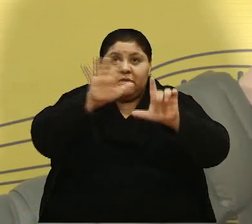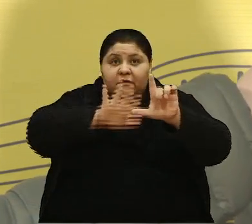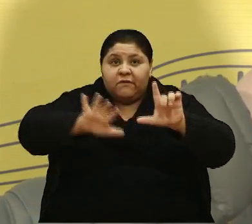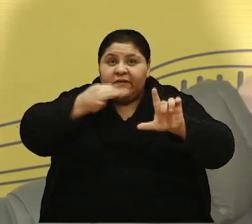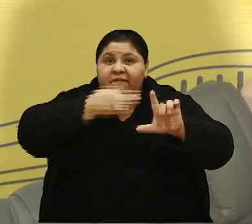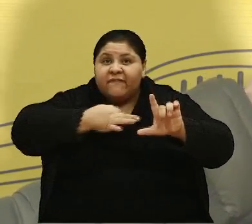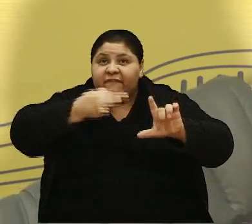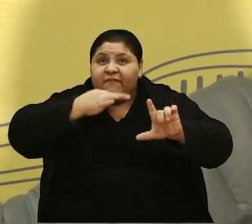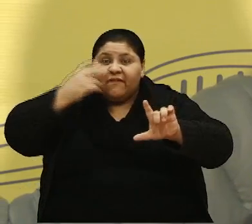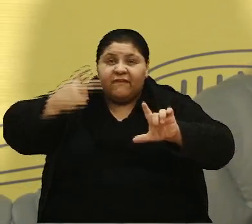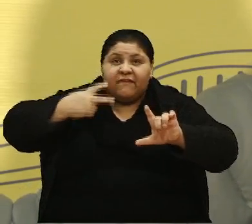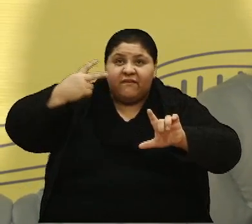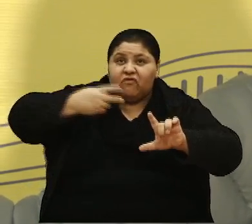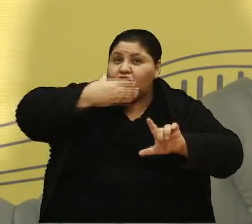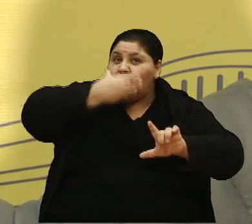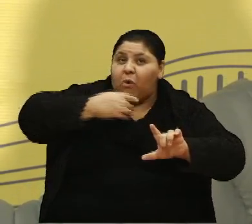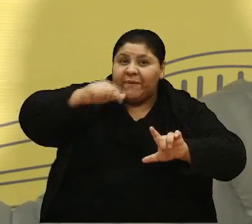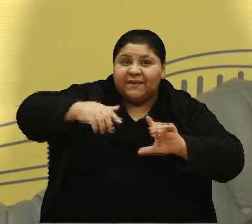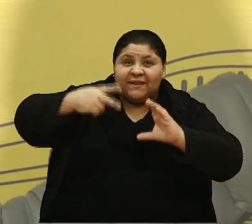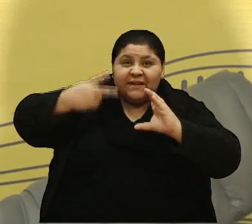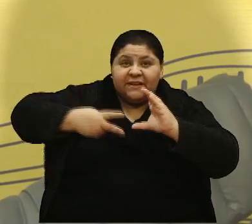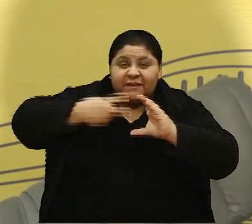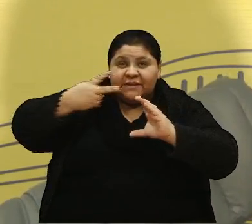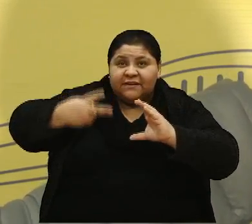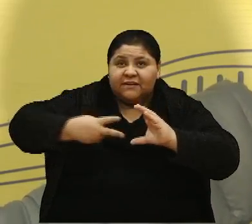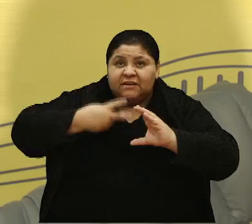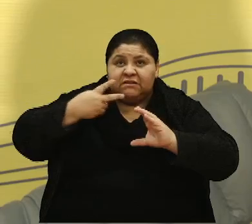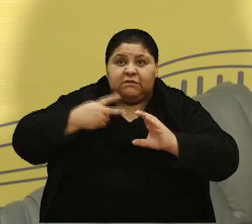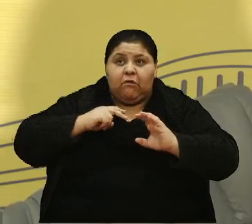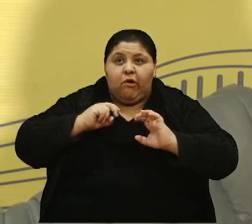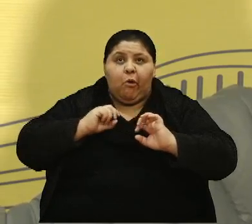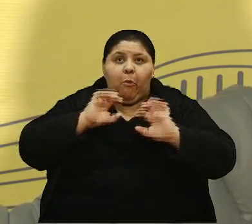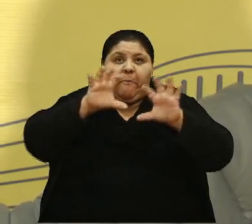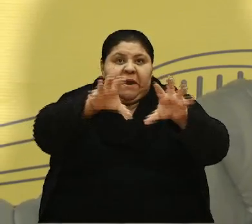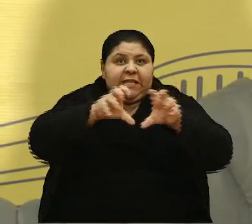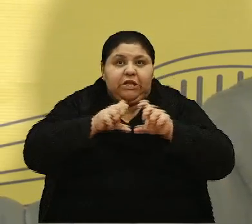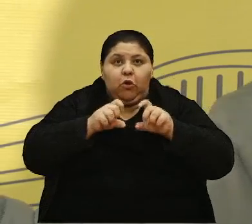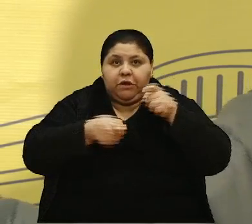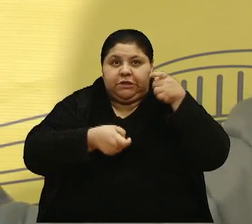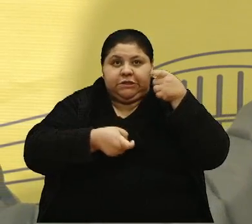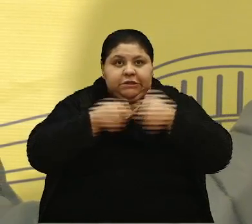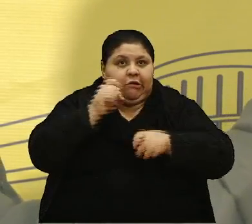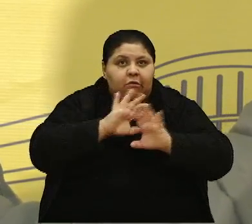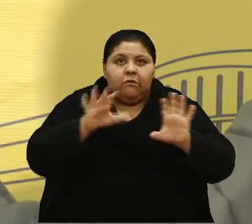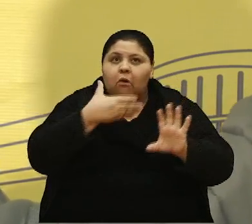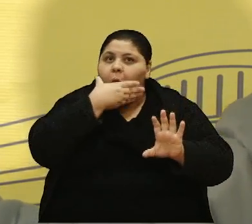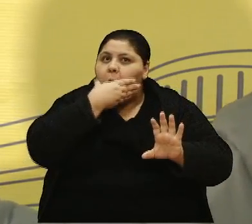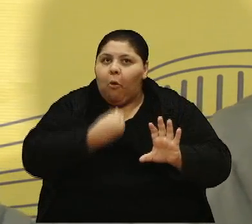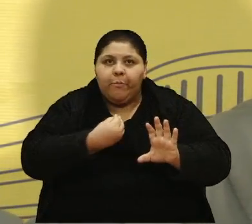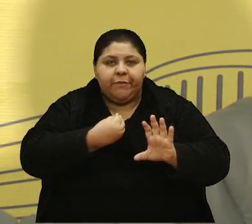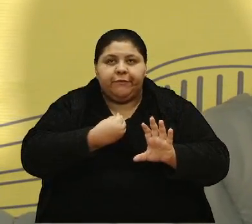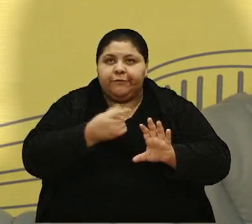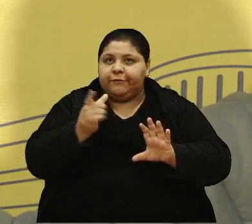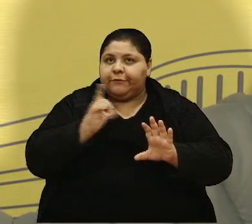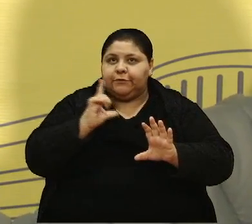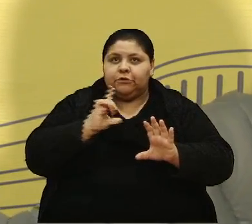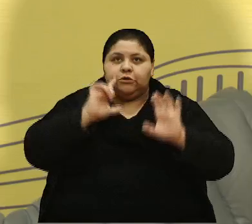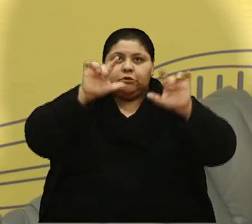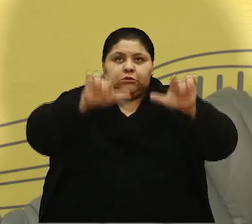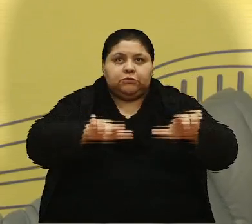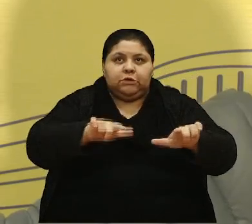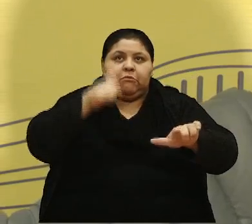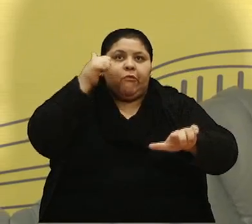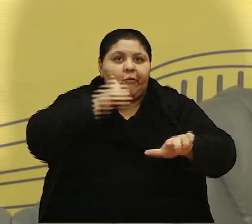vezes é que os vereadores homens desta casa são predadores sexuais, né? Parece que nós somos homens aí que não temos espaço nenhum com as